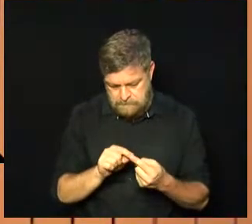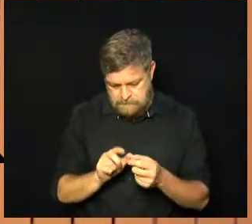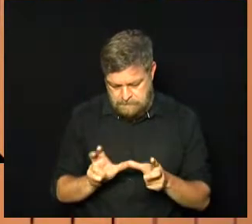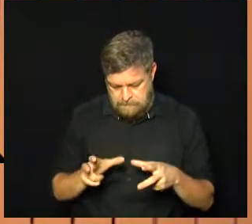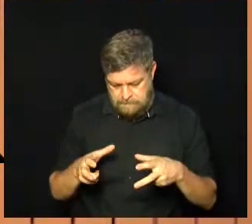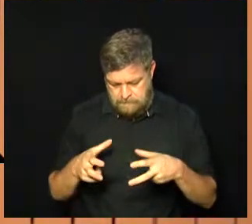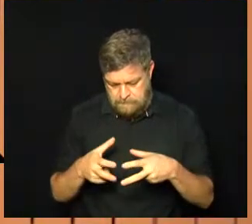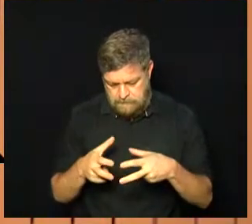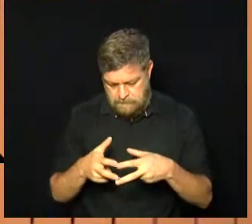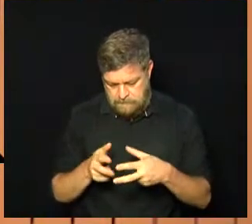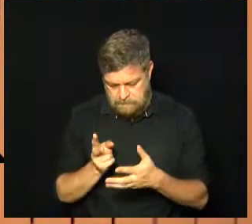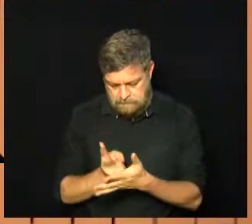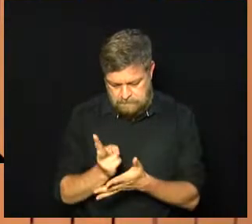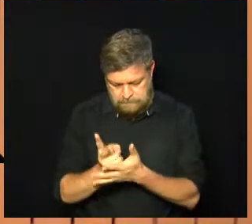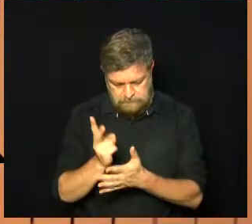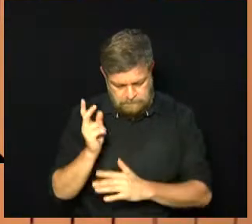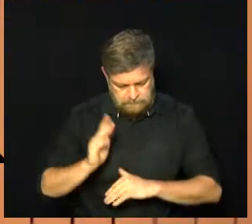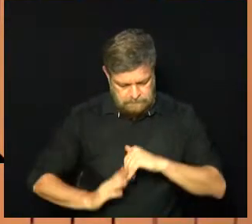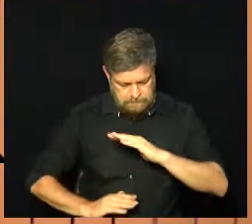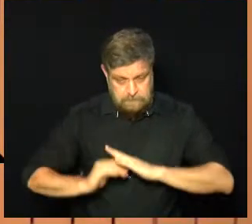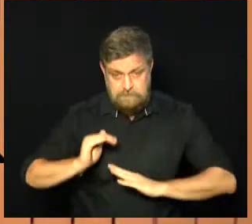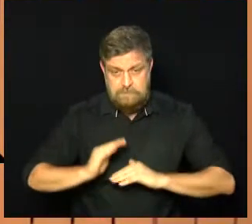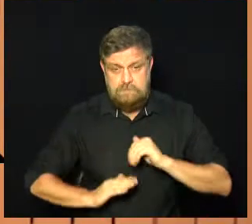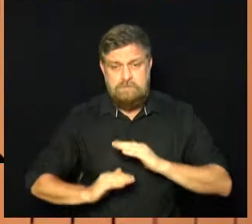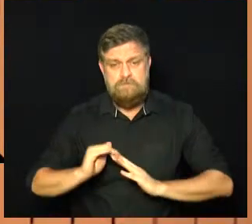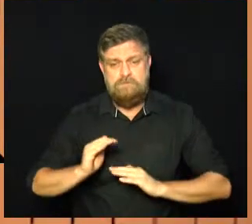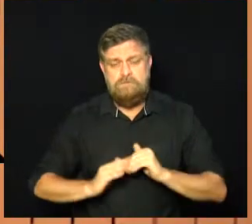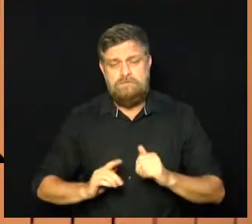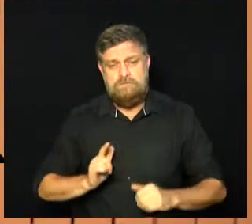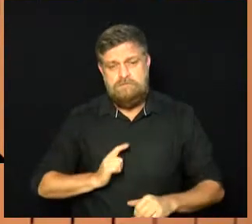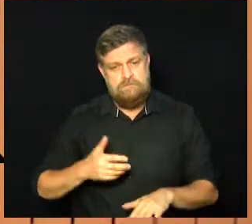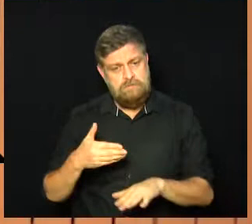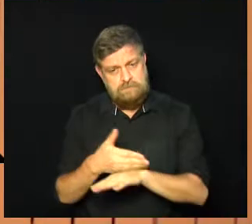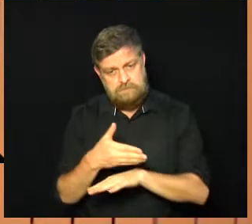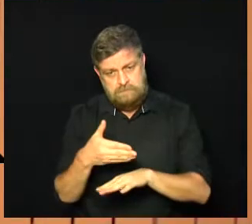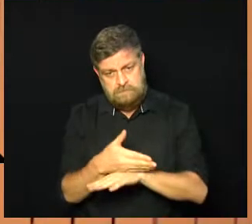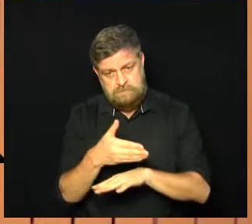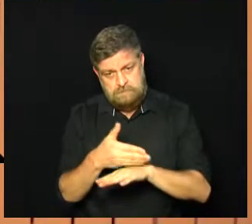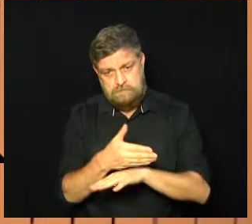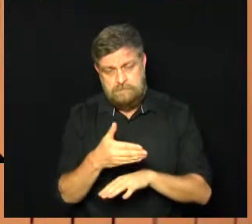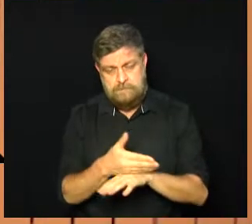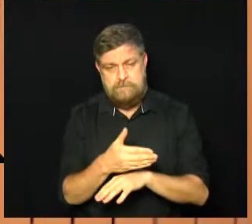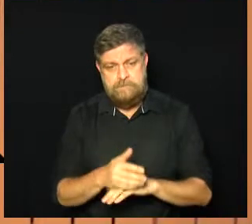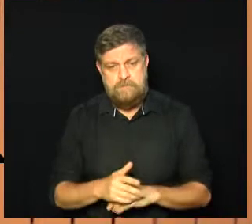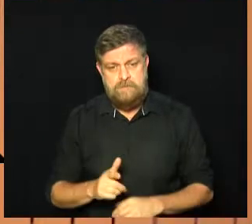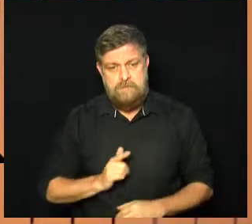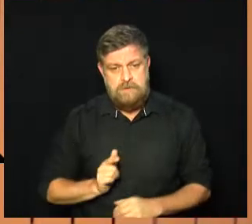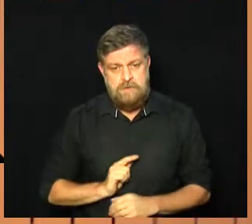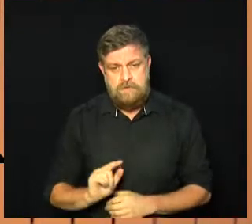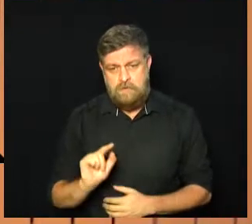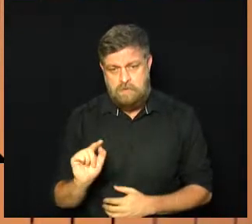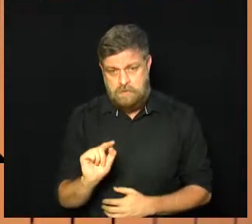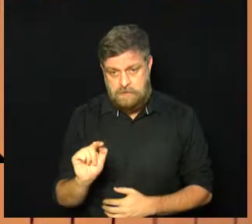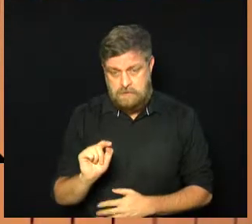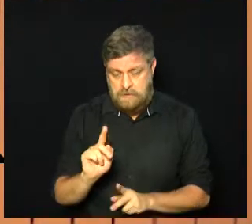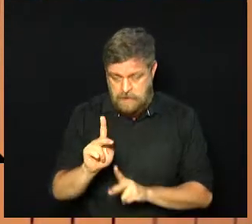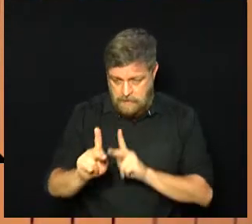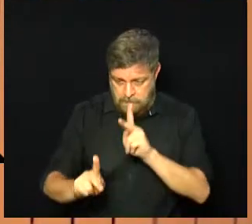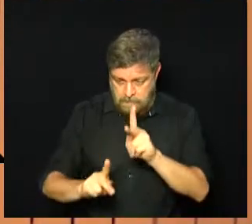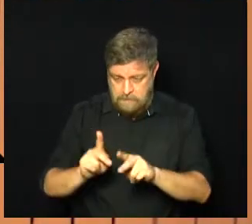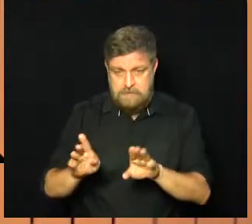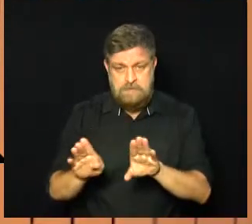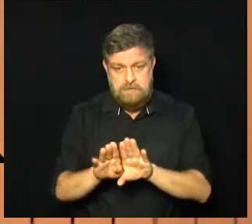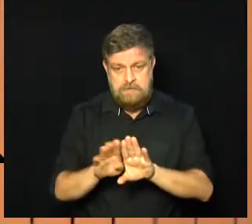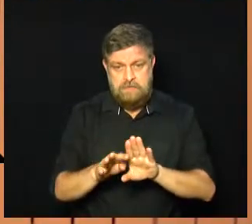se mantivesse ativa, presente, participativa e que, mais do que isso, né, que a população também sentisse